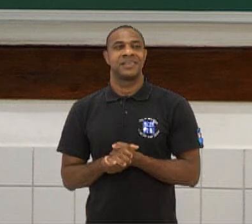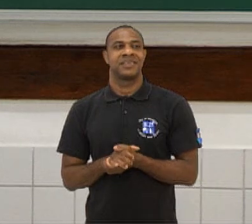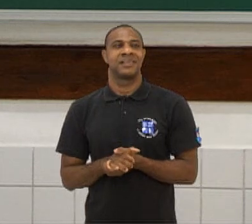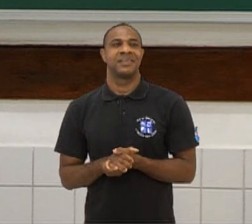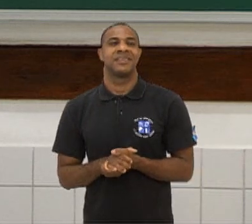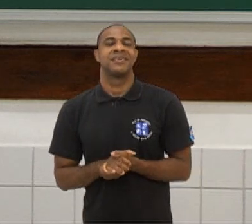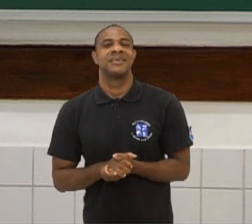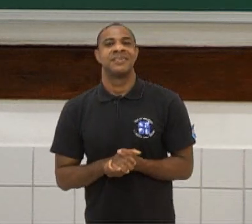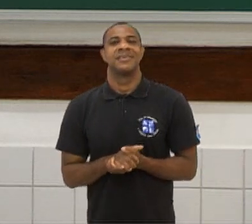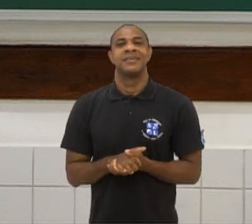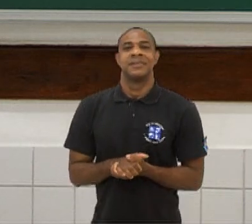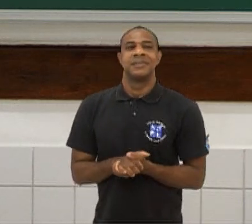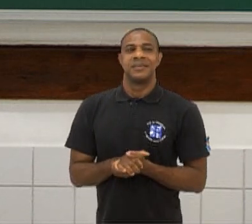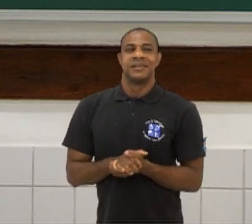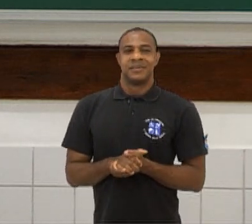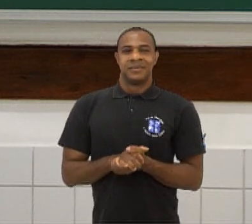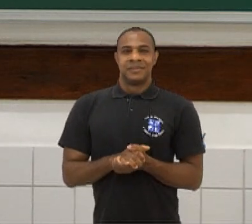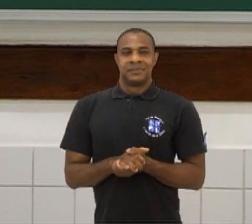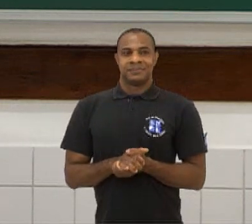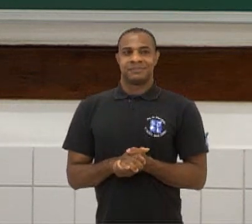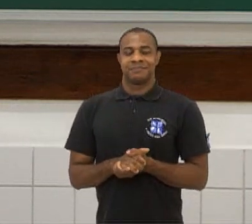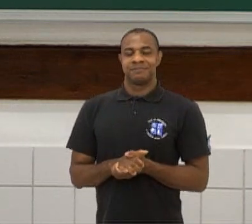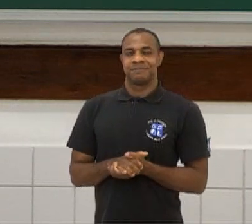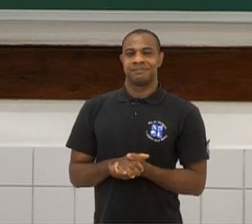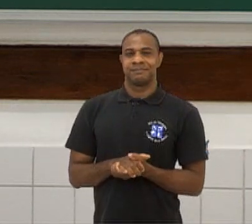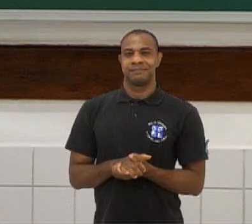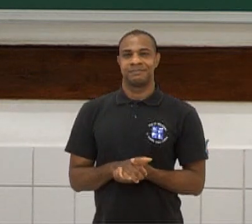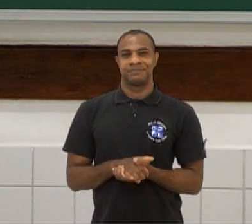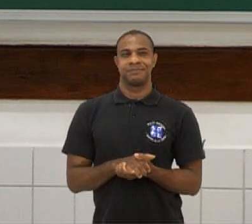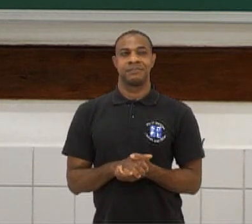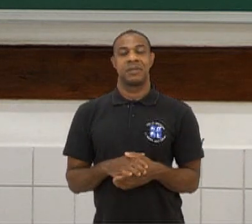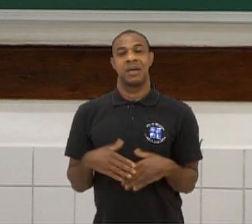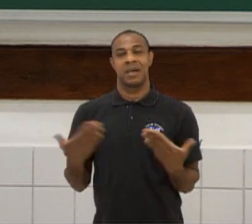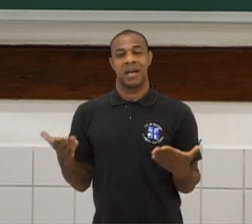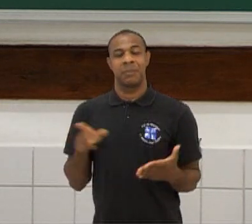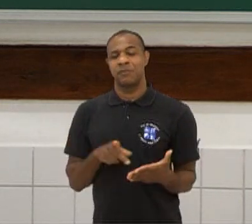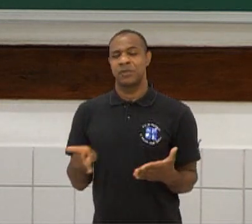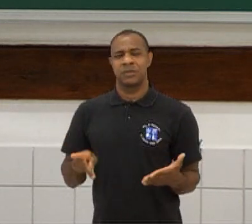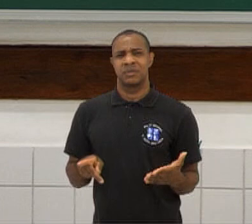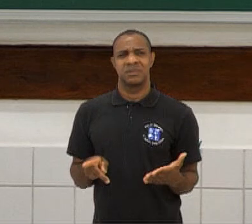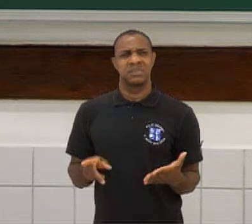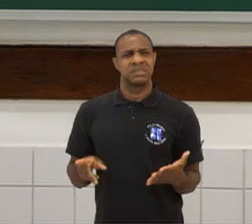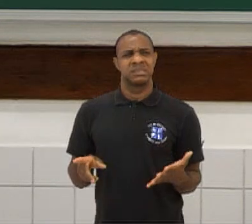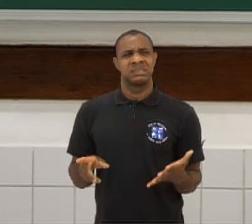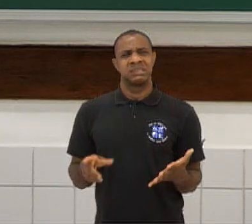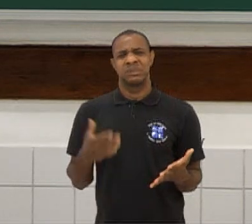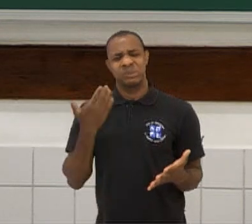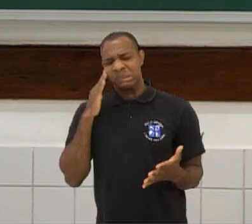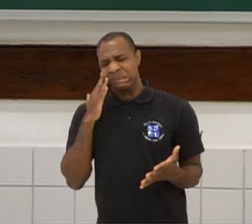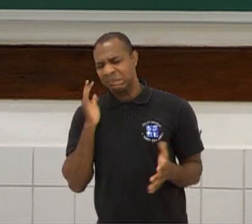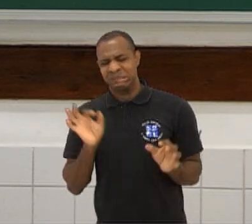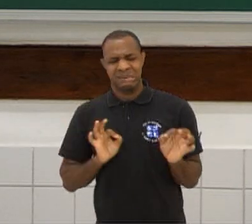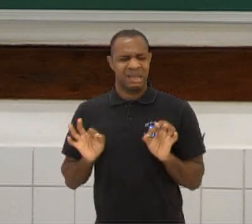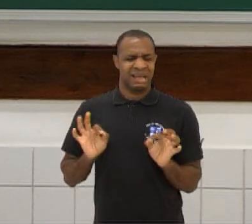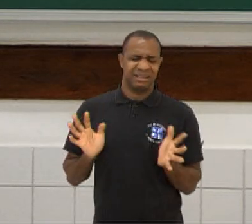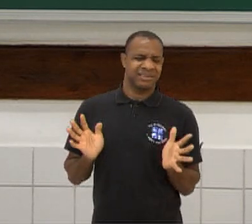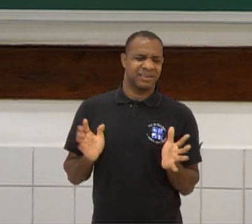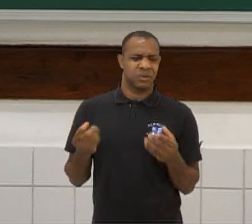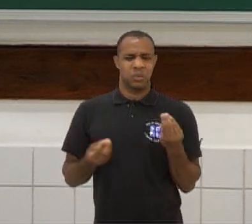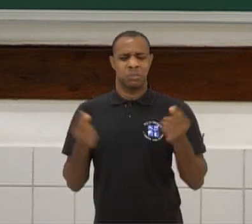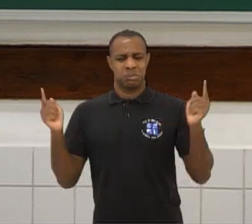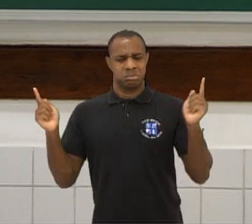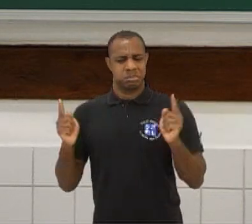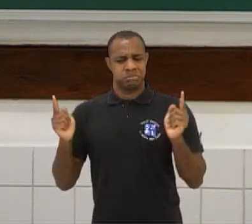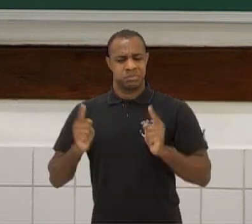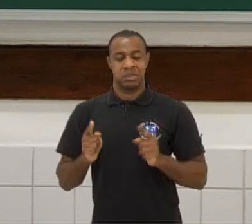com vírgula, espero que vocês tenham acertado. Tudo bem? Professora, mas eu não estou ainda entendendo direito esse modo abreviado. Calma,